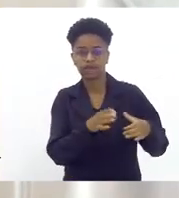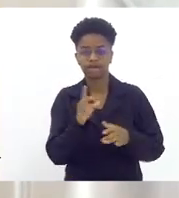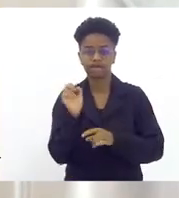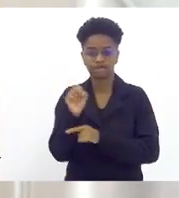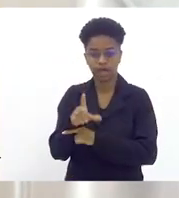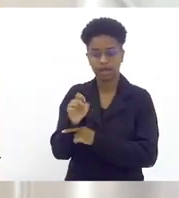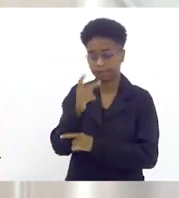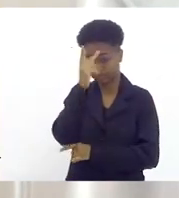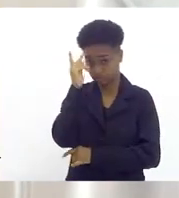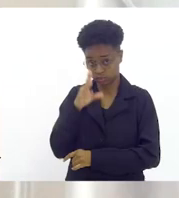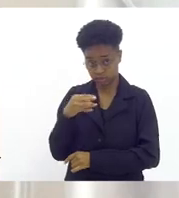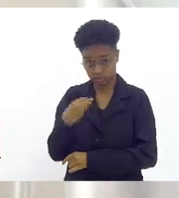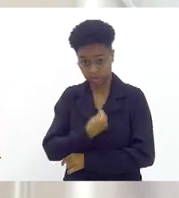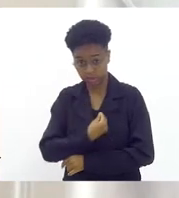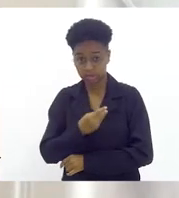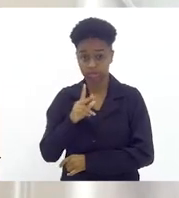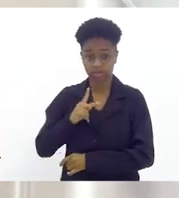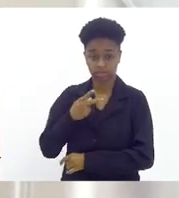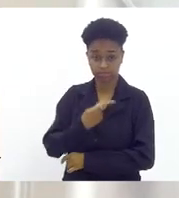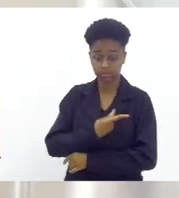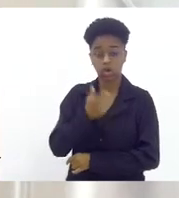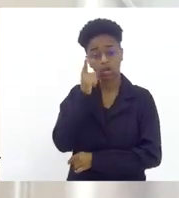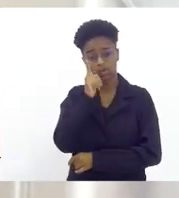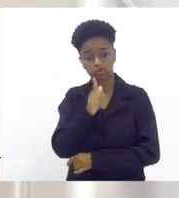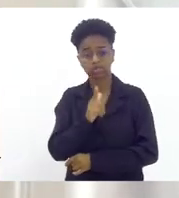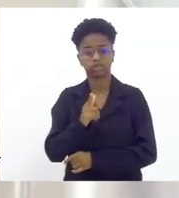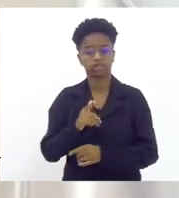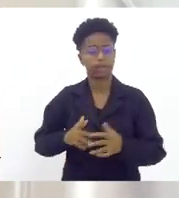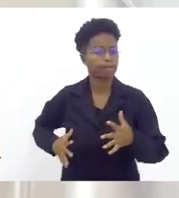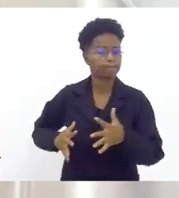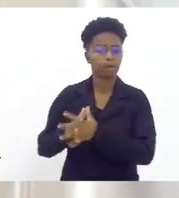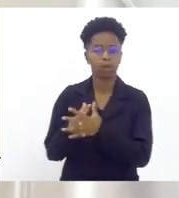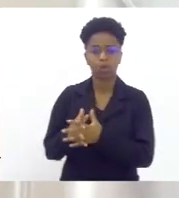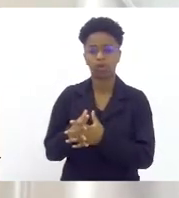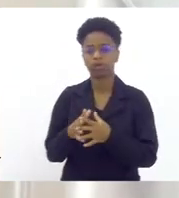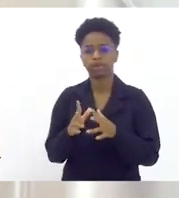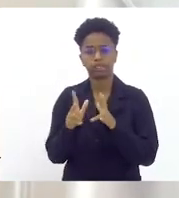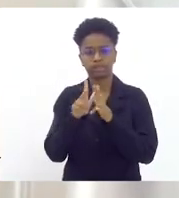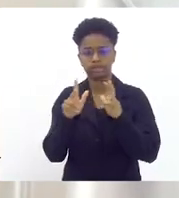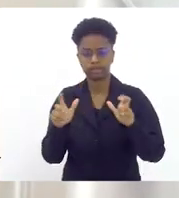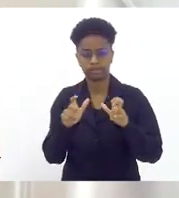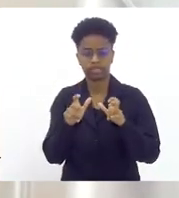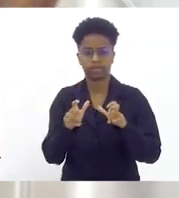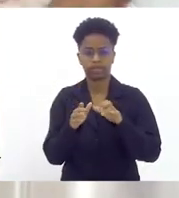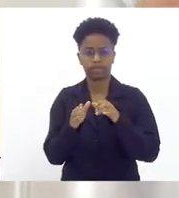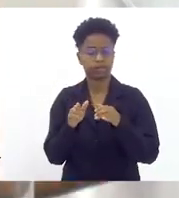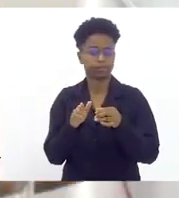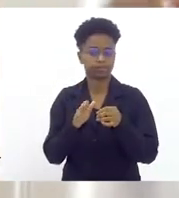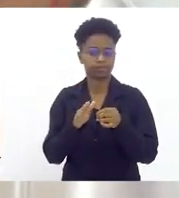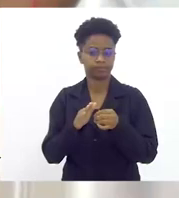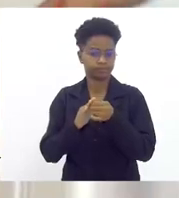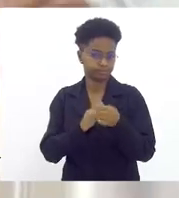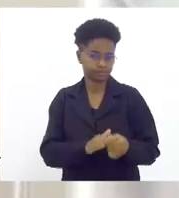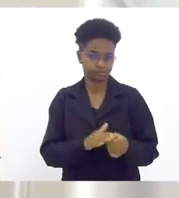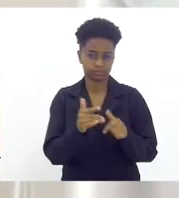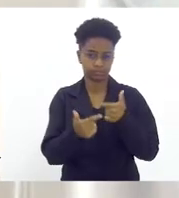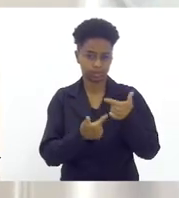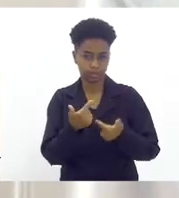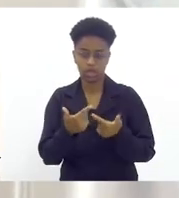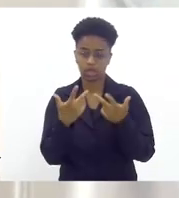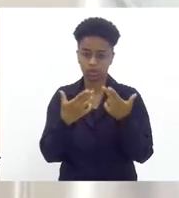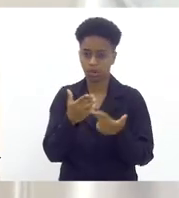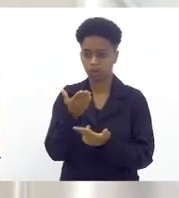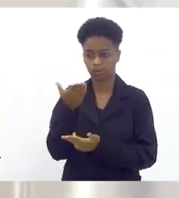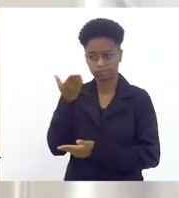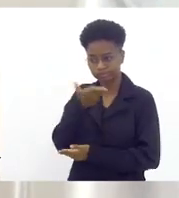para que nós possamos romper com esse ciclo de marginalização, como colocou a senhora Rochelle, como colocou também o Douglas, a